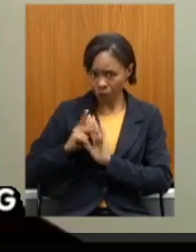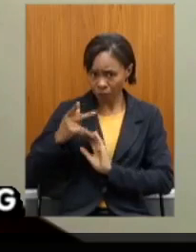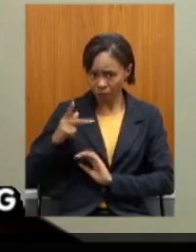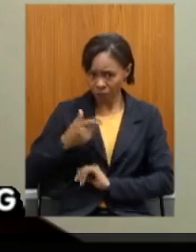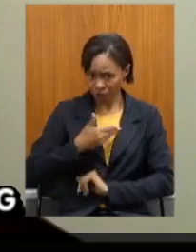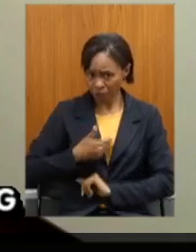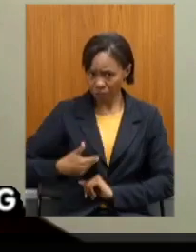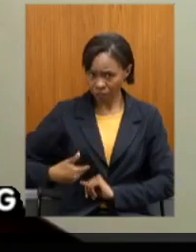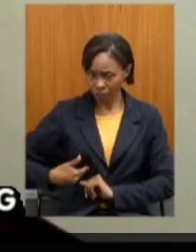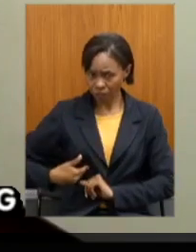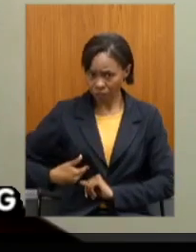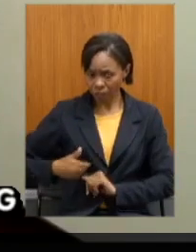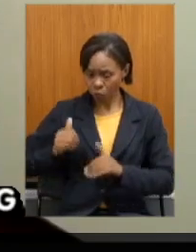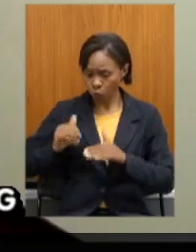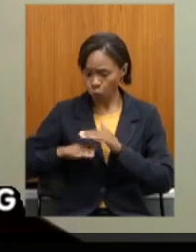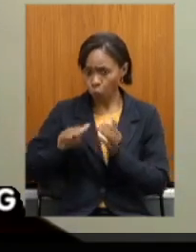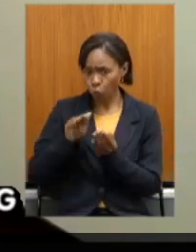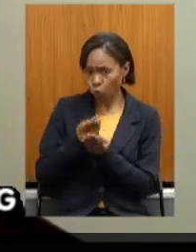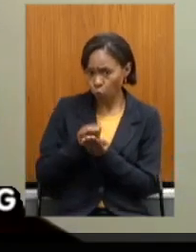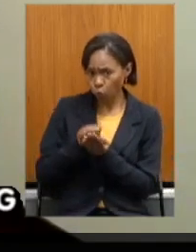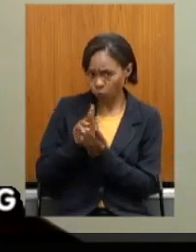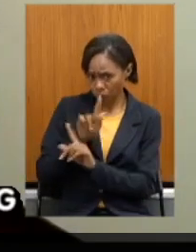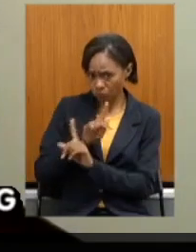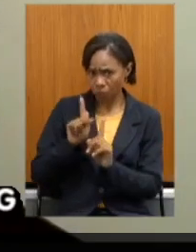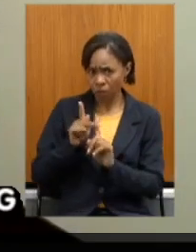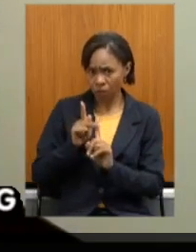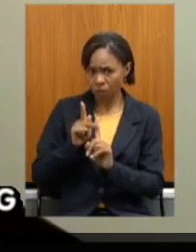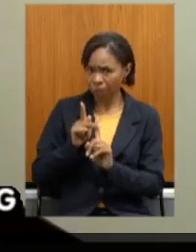no fundo previdenciário?